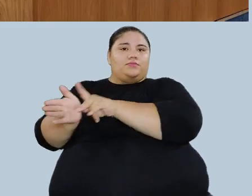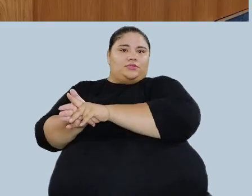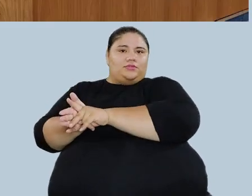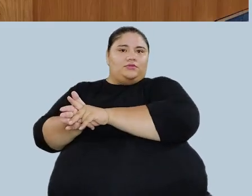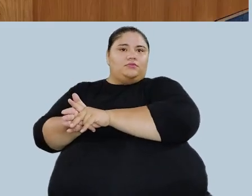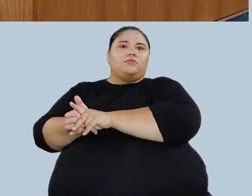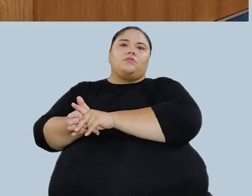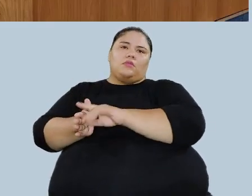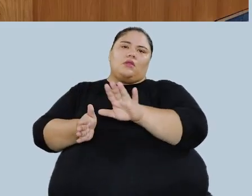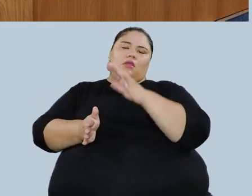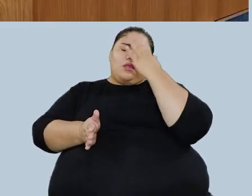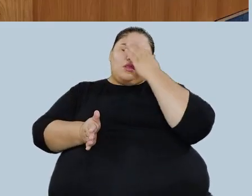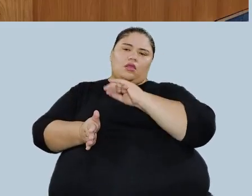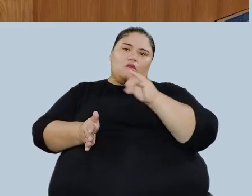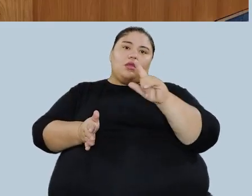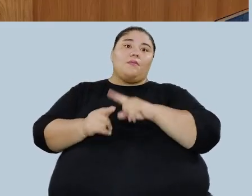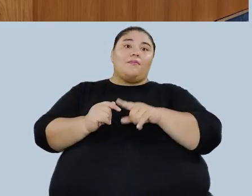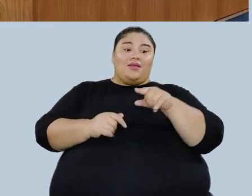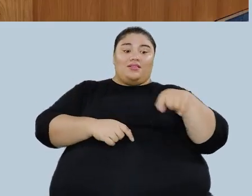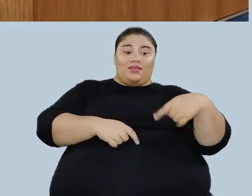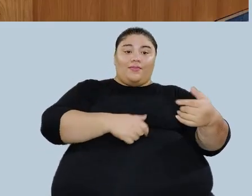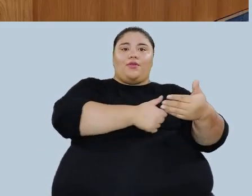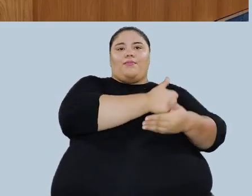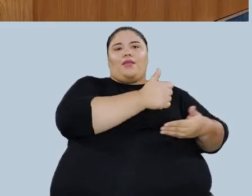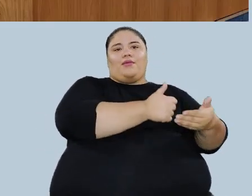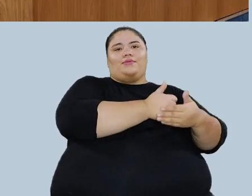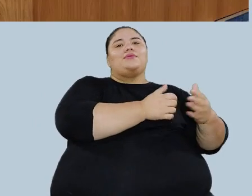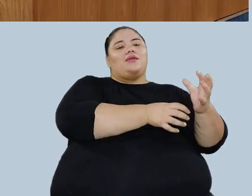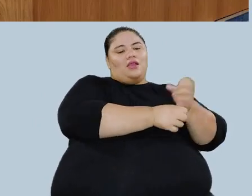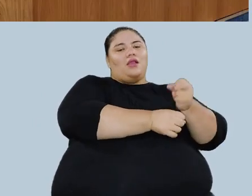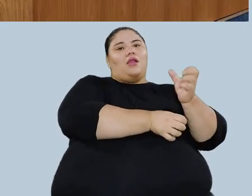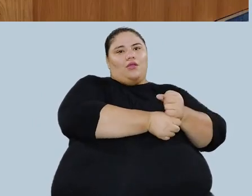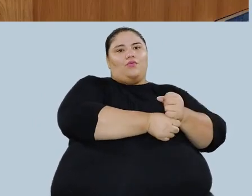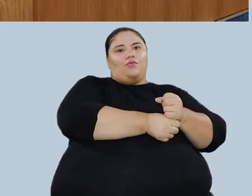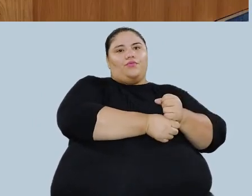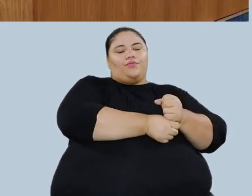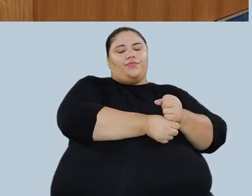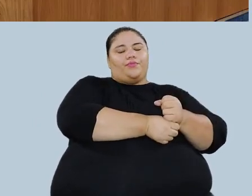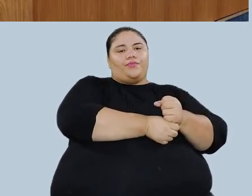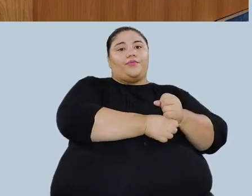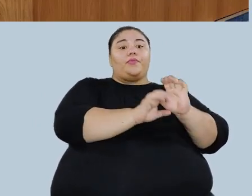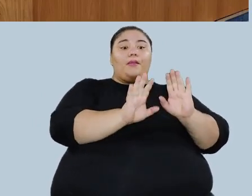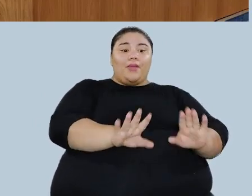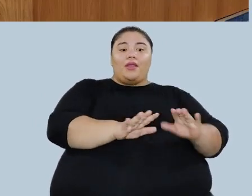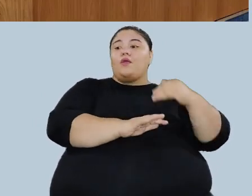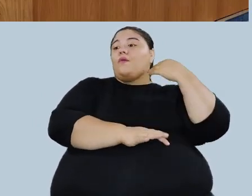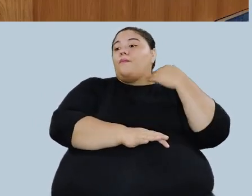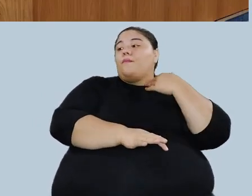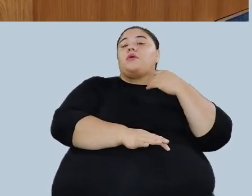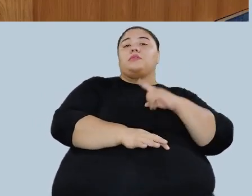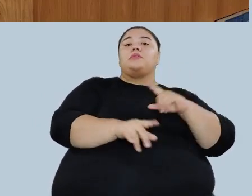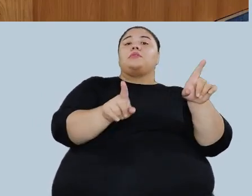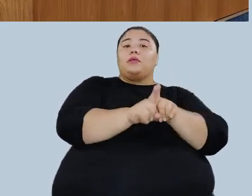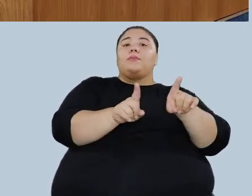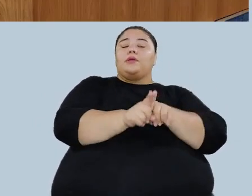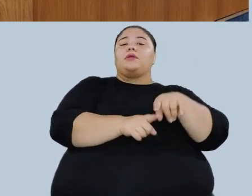Até aí, tudo bem. Aí depois vem a base de cálculo. Banco A, base de cálculo. Receita de operações financeiras. Isso. Mas o Banco A também